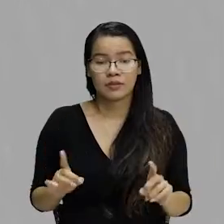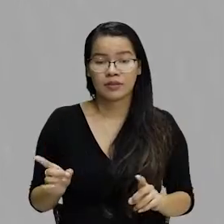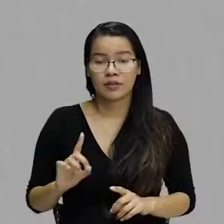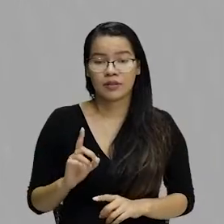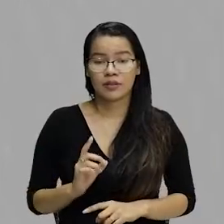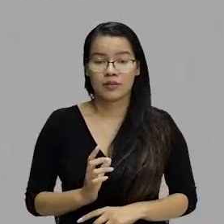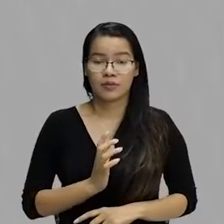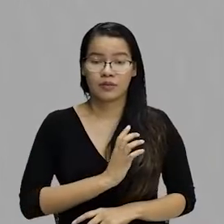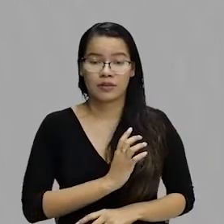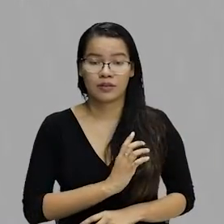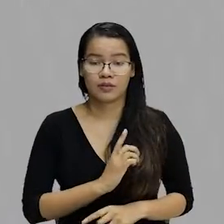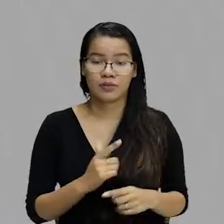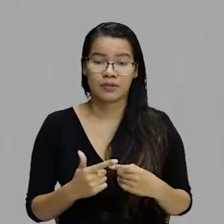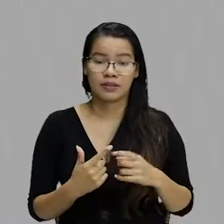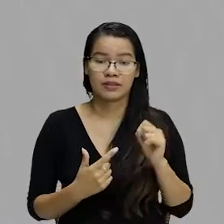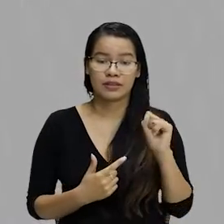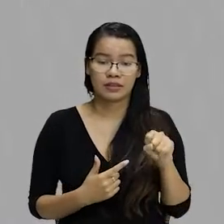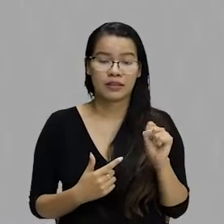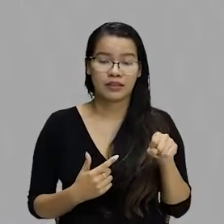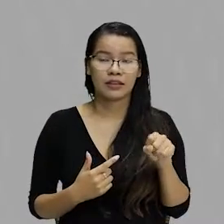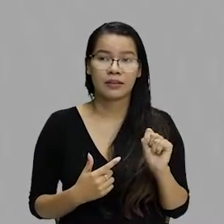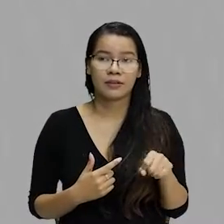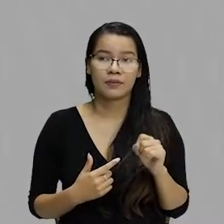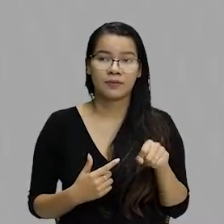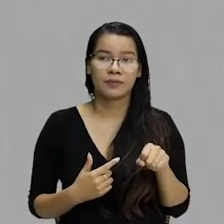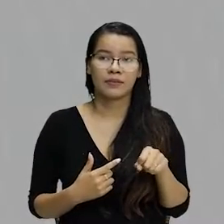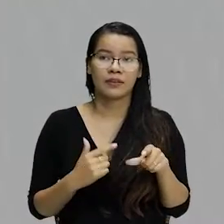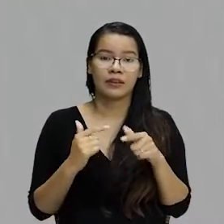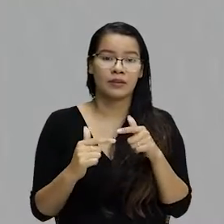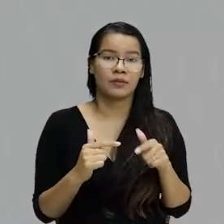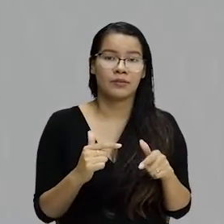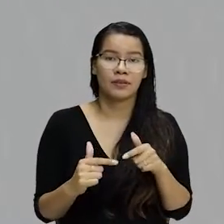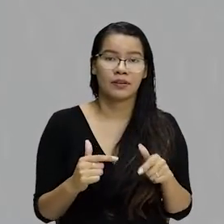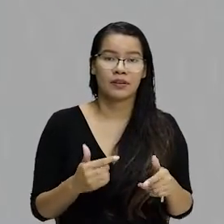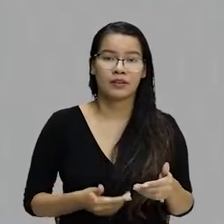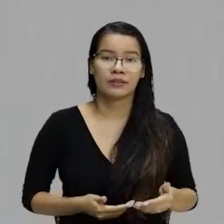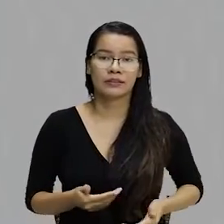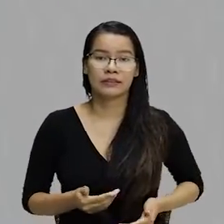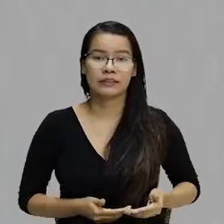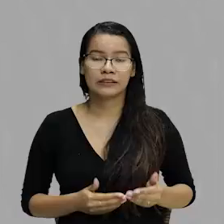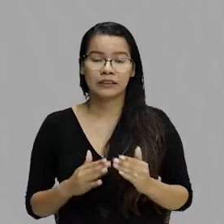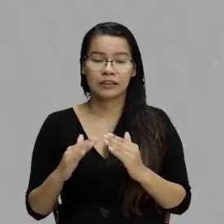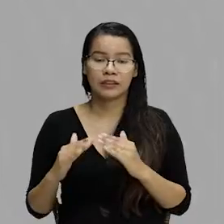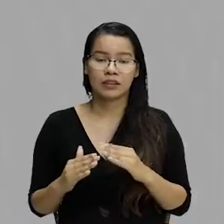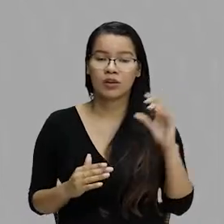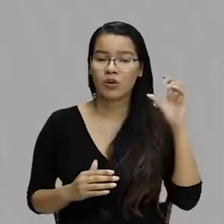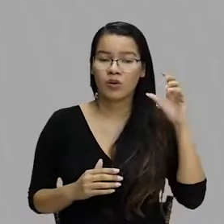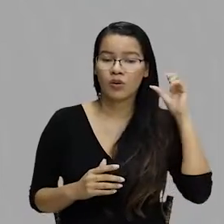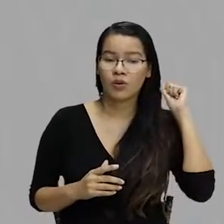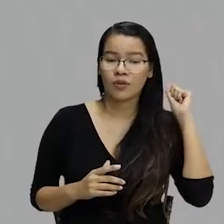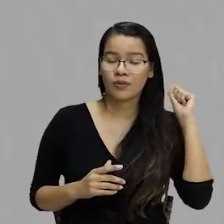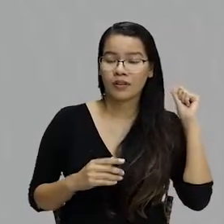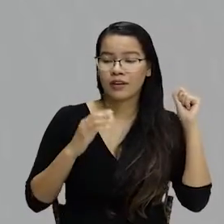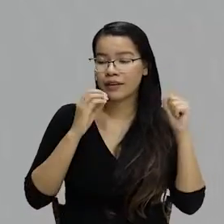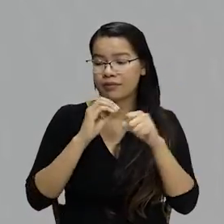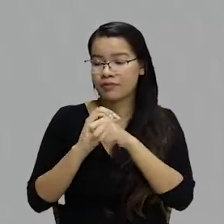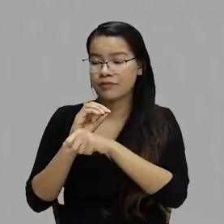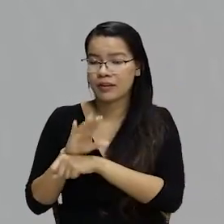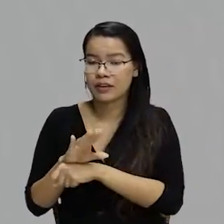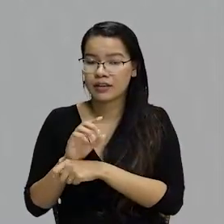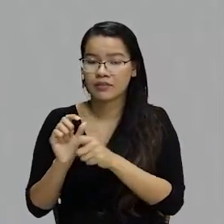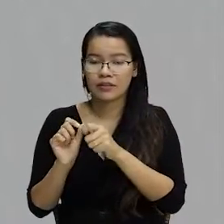rico da história, e sim a empregada da casa. Ela ouve, ela novamente repassa, ela ouve novamente, ela faz a